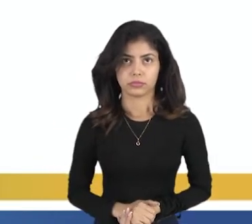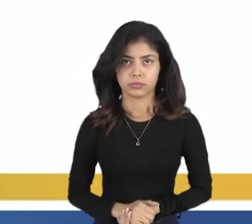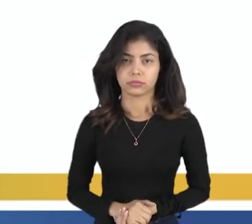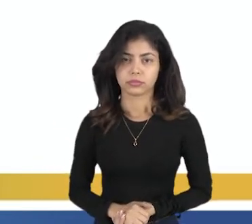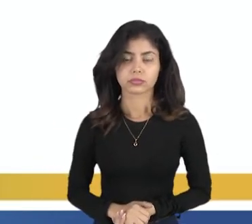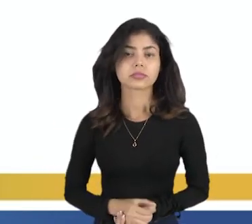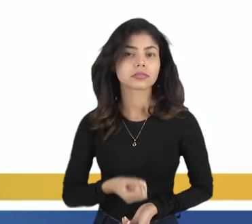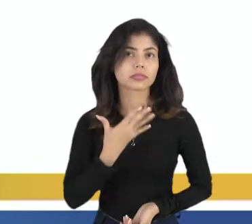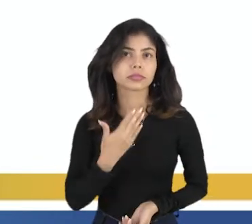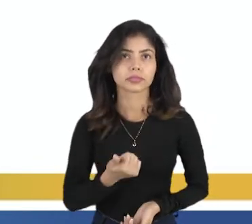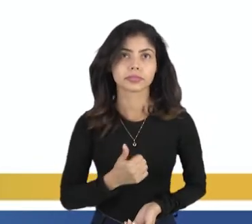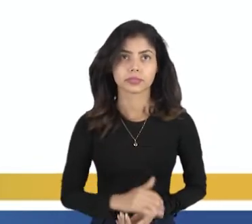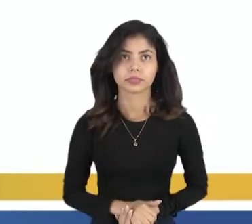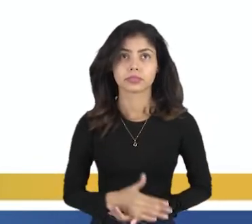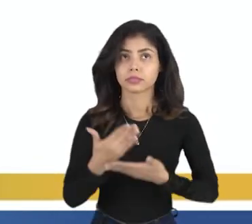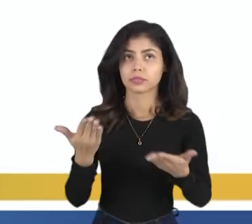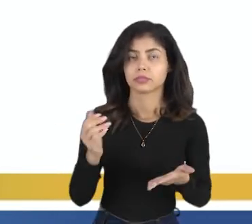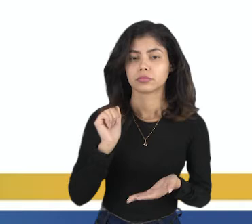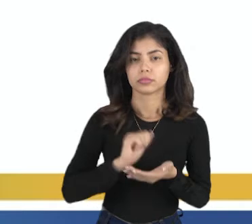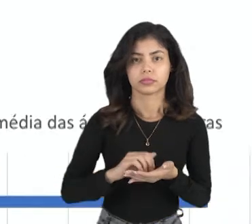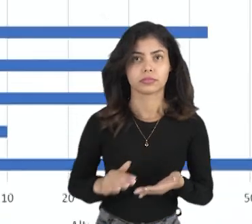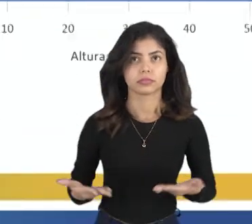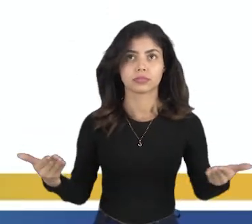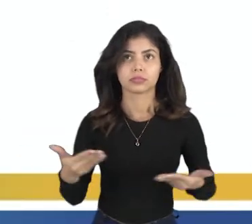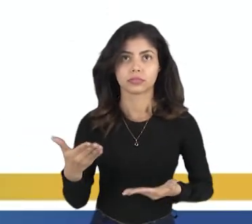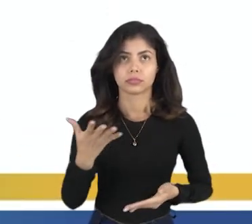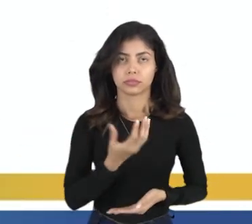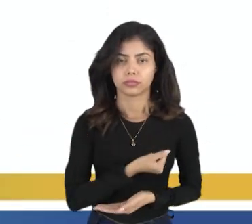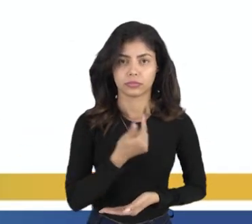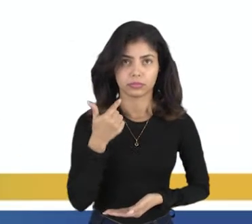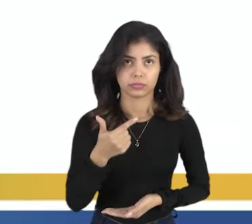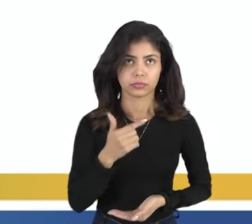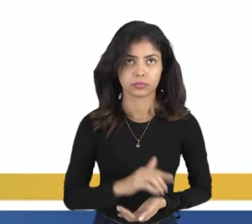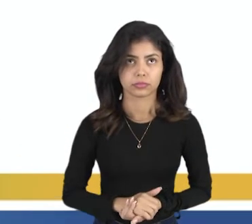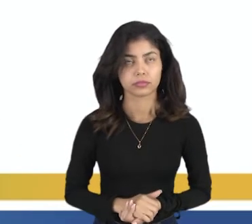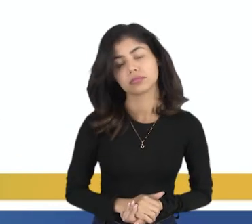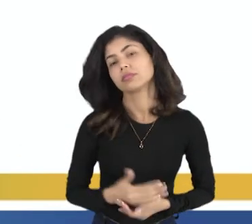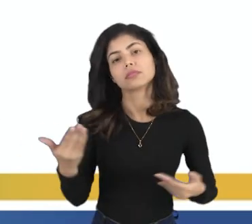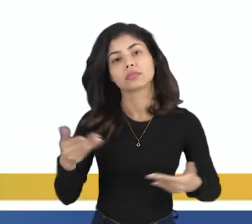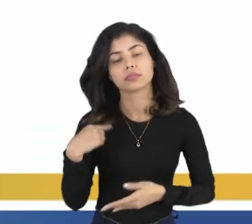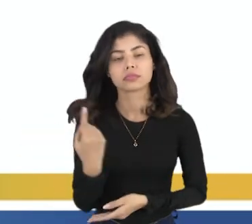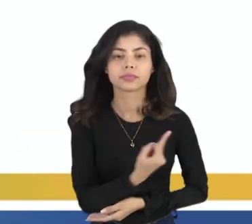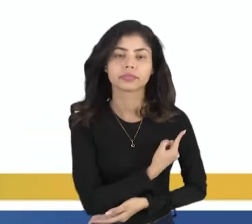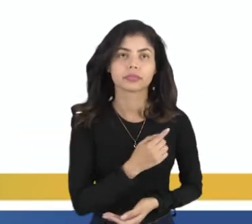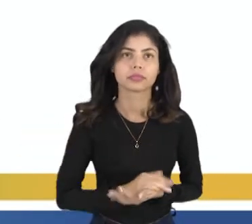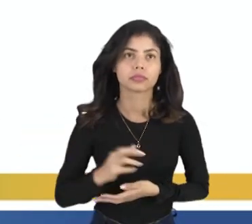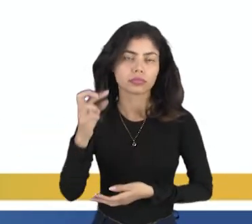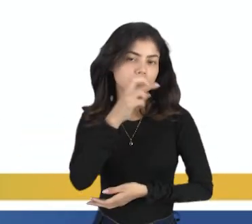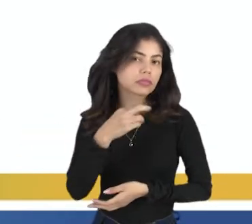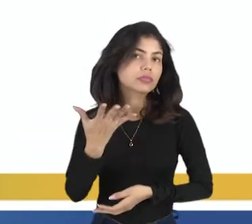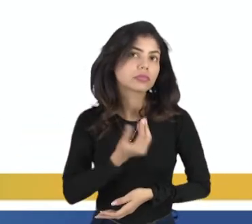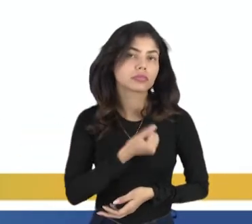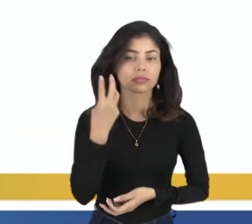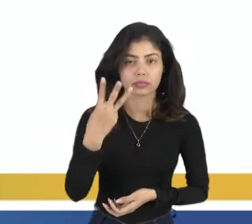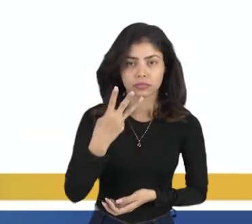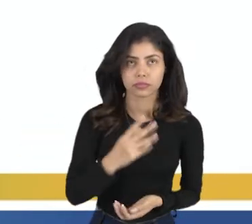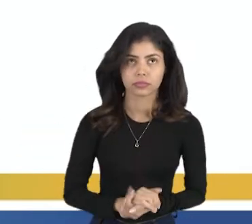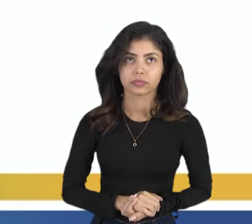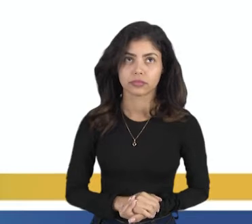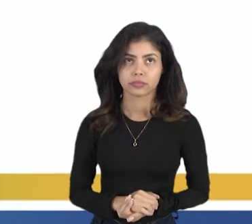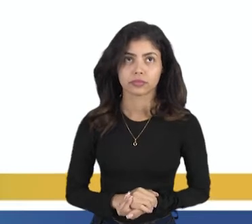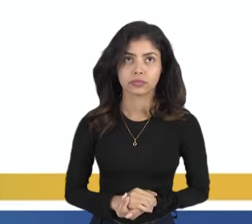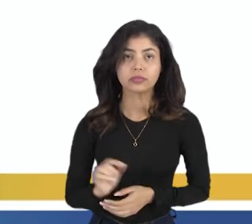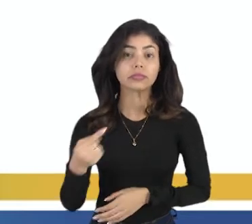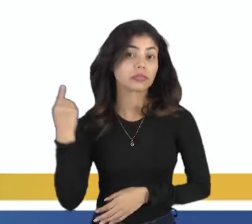R$16.120. Muito bem, então esse era o nosso exercício de número 2. Agora vamos analisar o nosso exercício de número